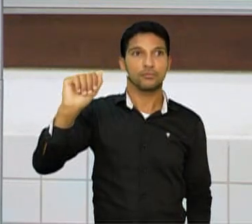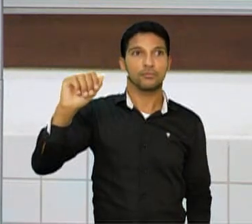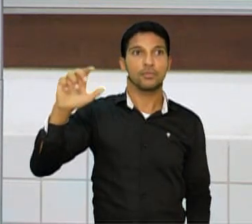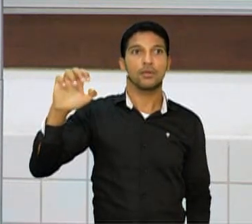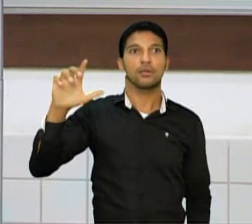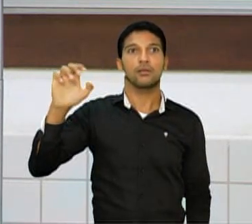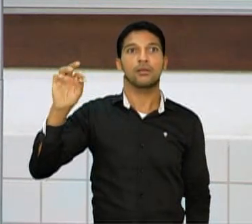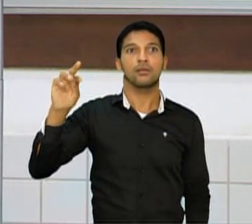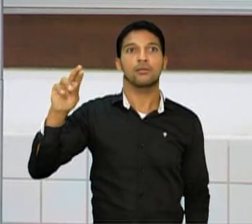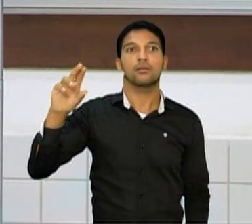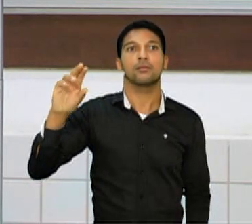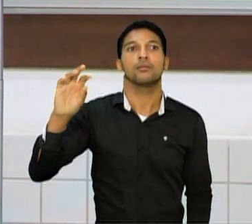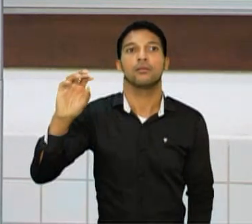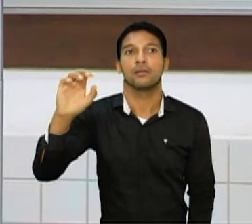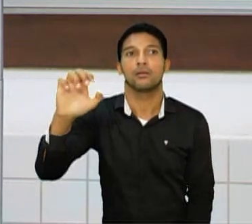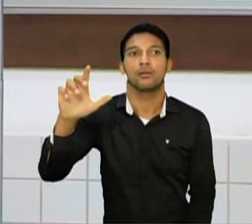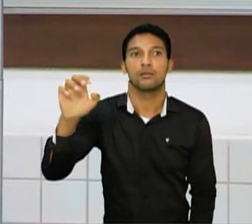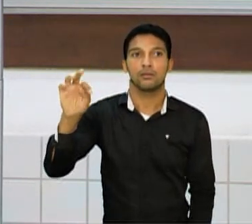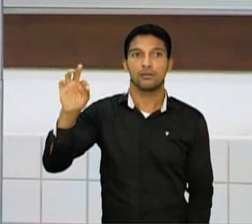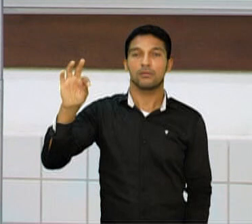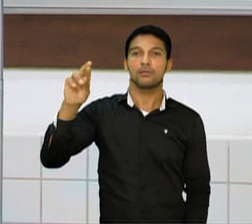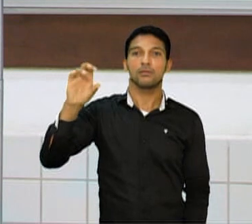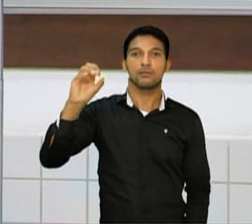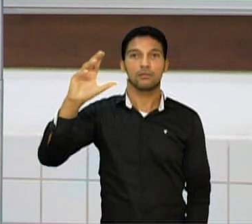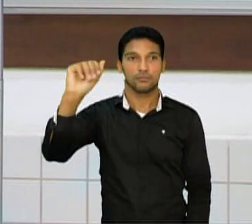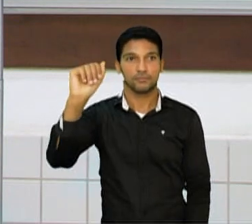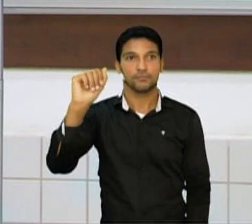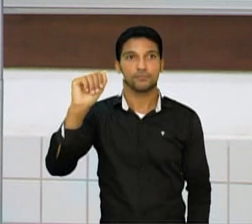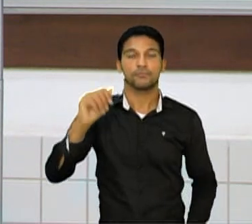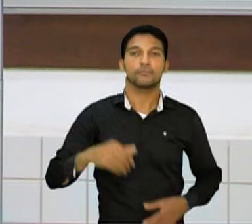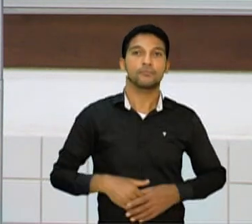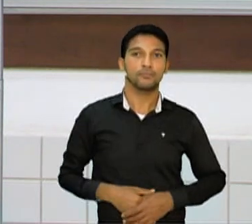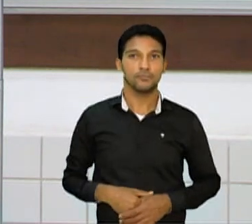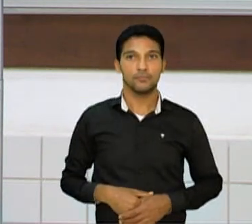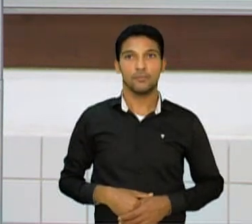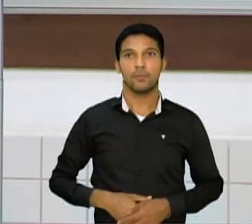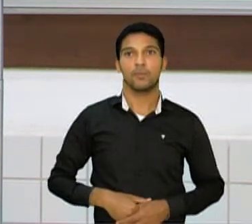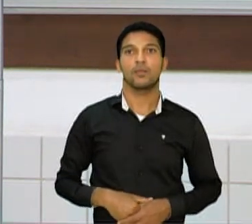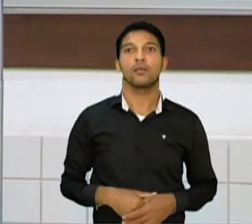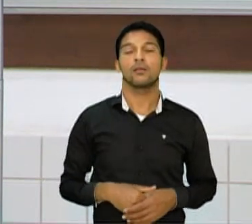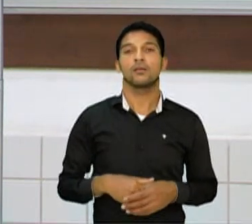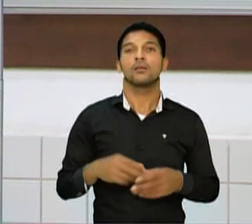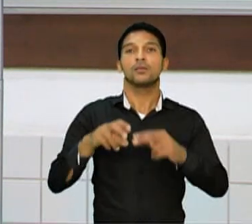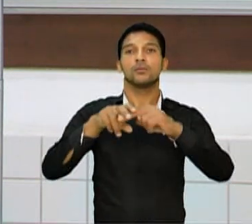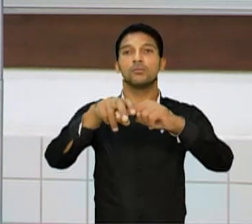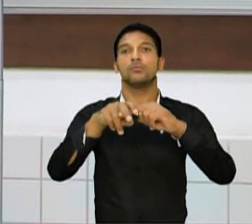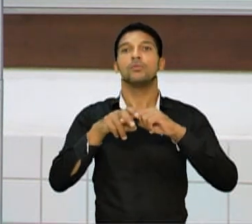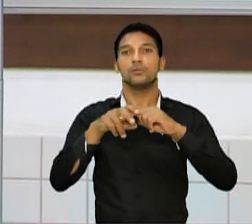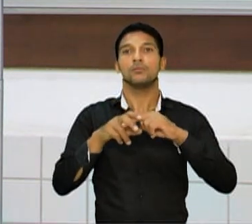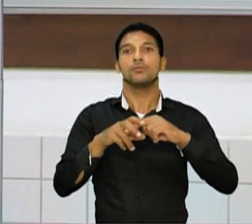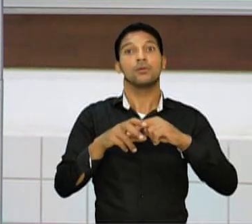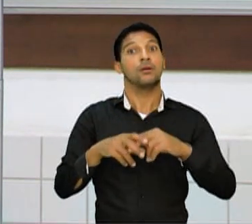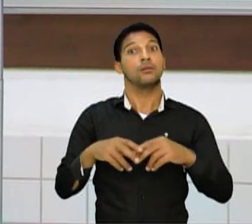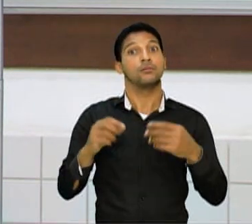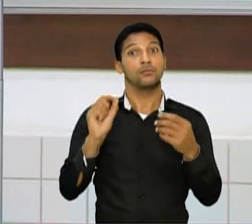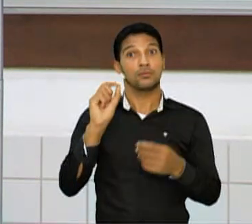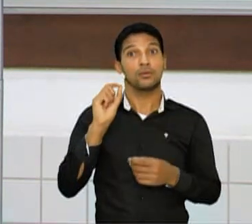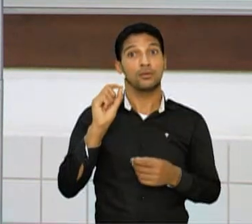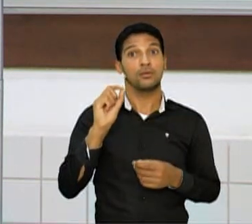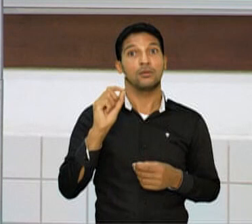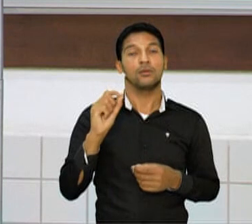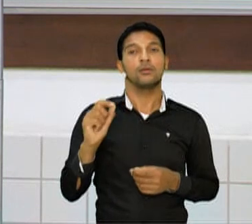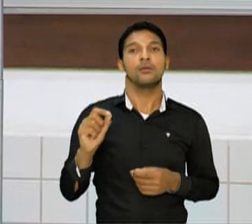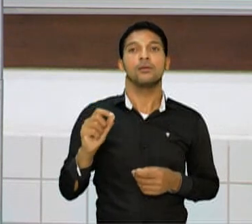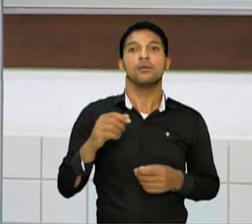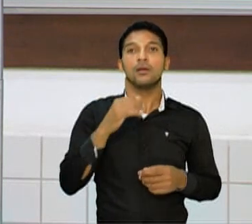temos, então, a distribuição da formação de energia, é aí que faz com que o custo da energia fique mais elevado. Por isso que